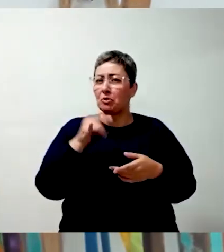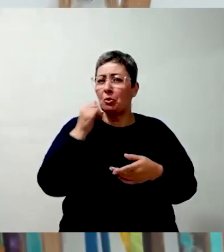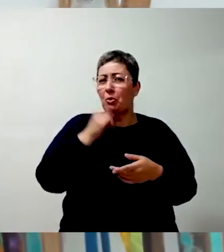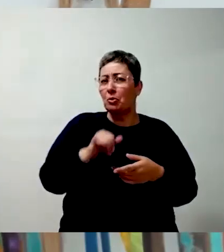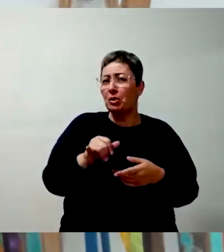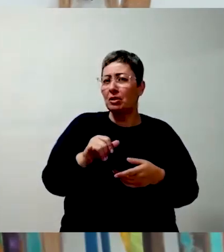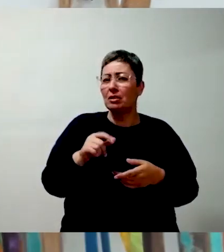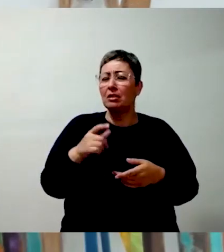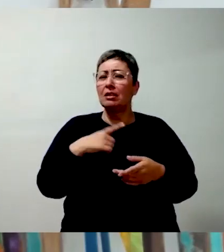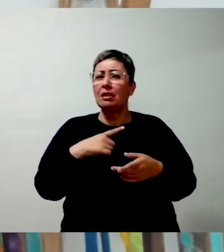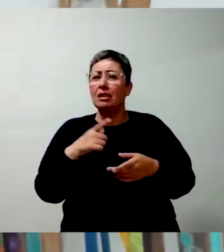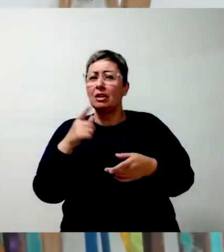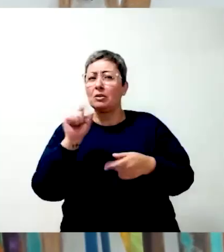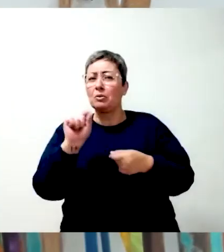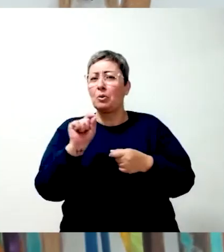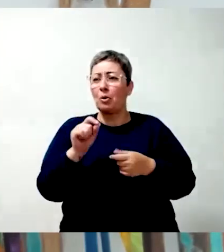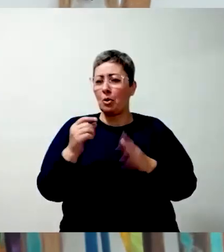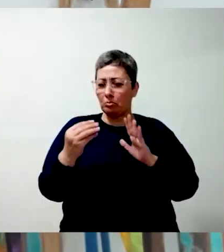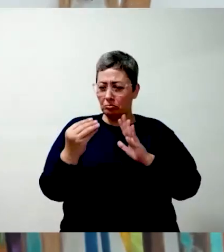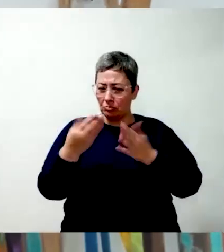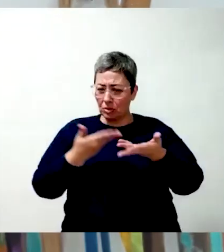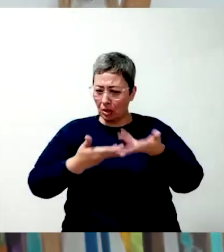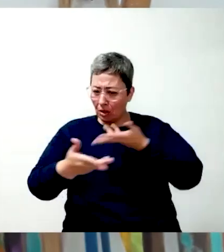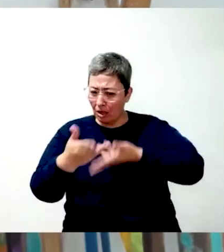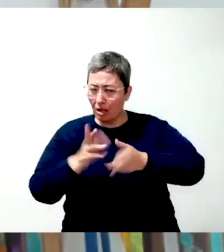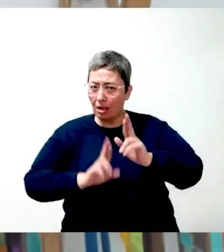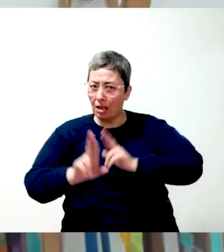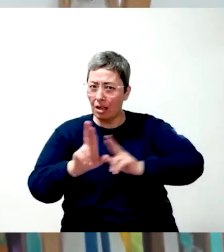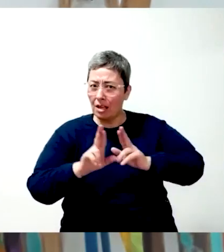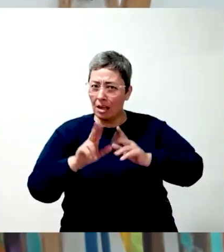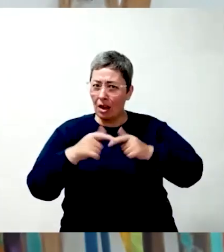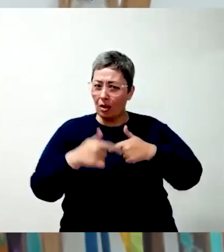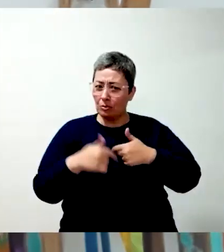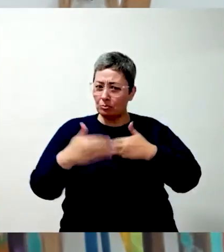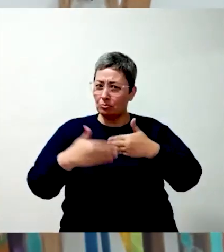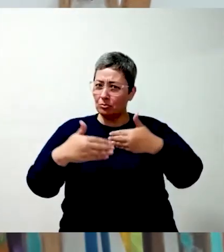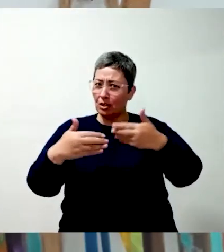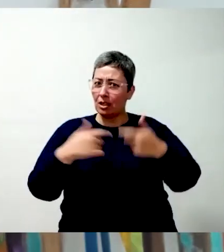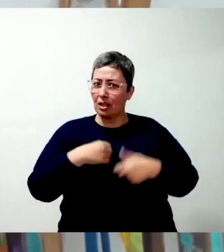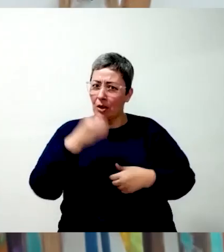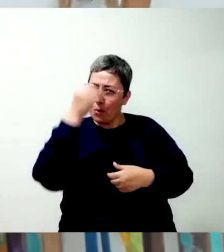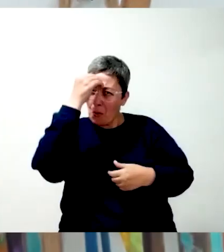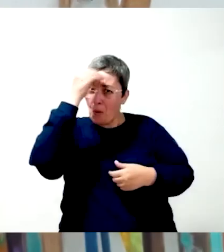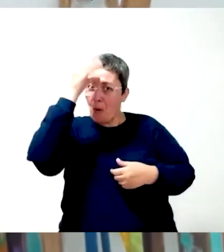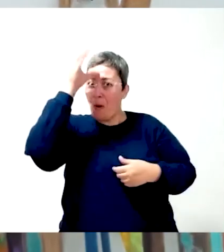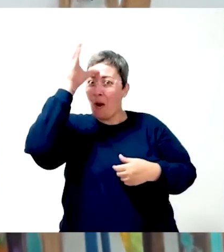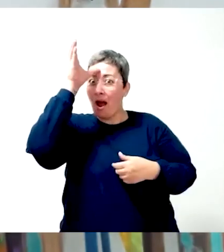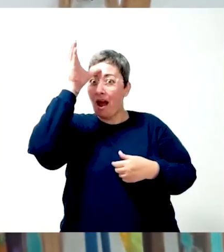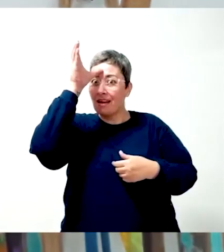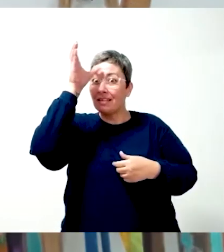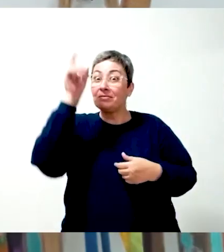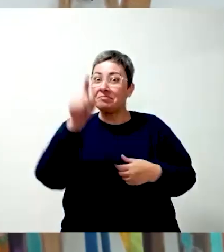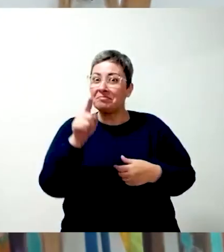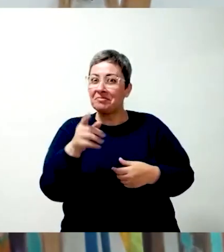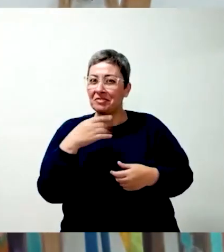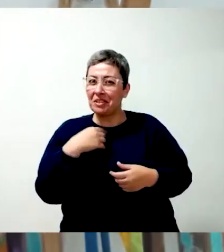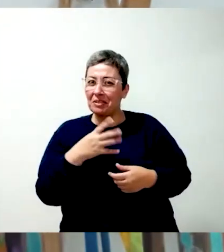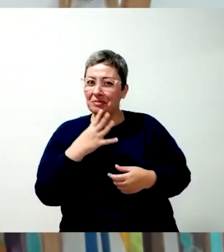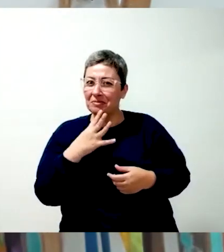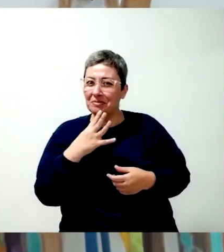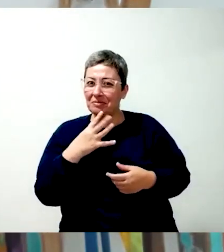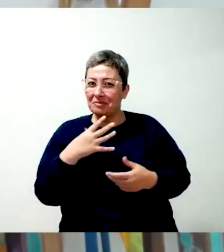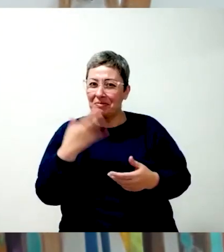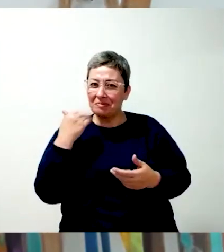gente consegue estabelecer essas relações e ampliar ainda mais o nosso conhecimento?